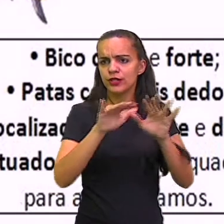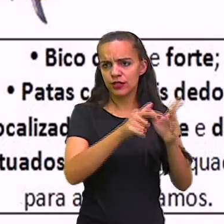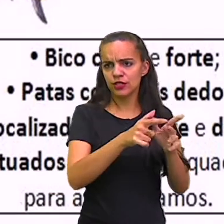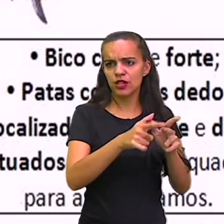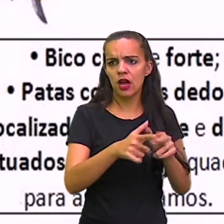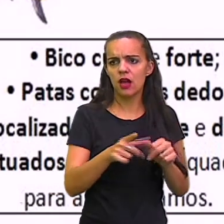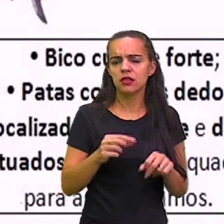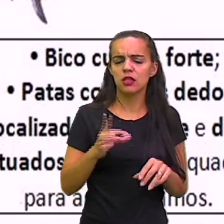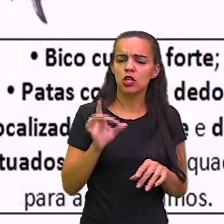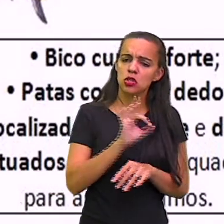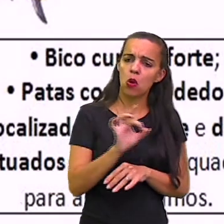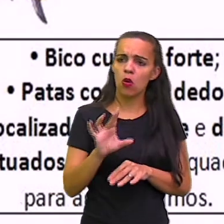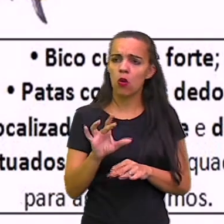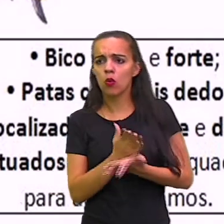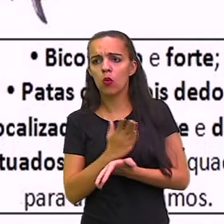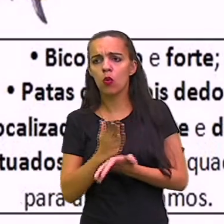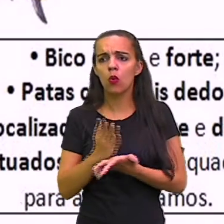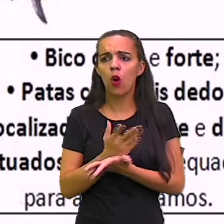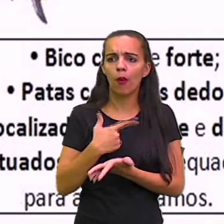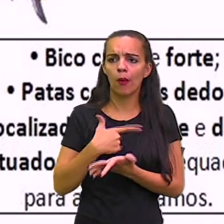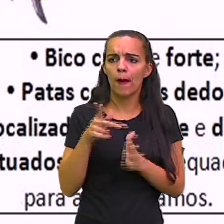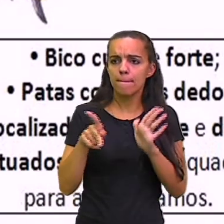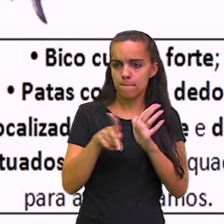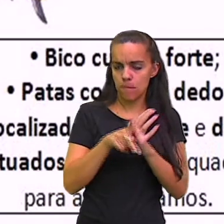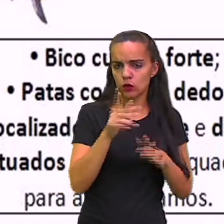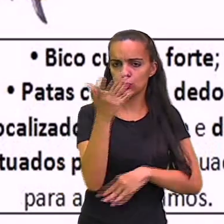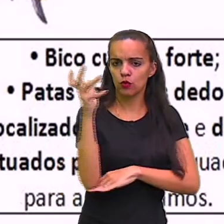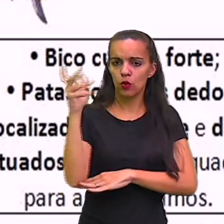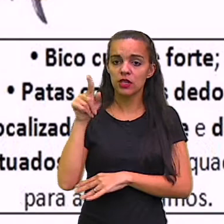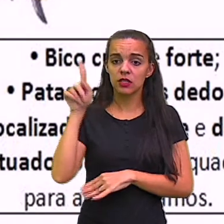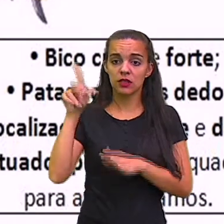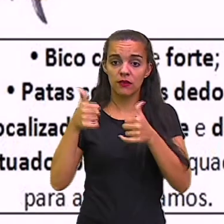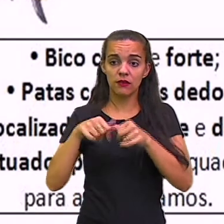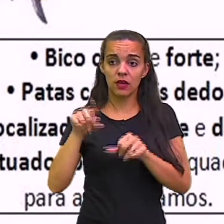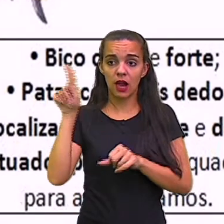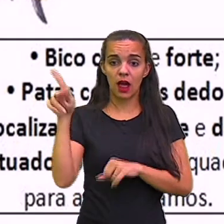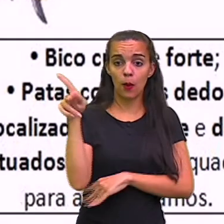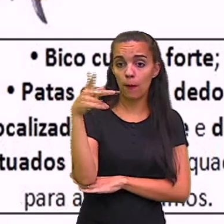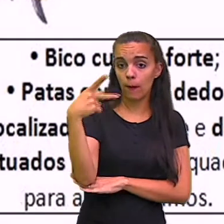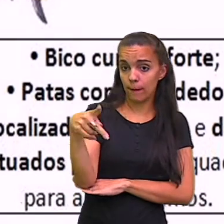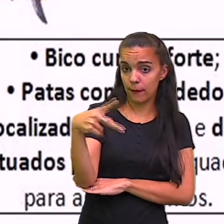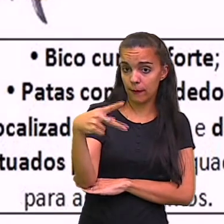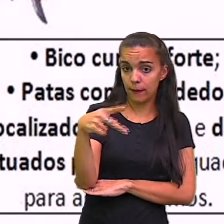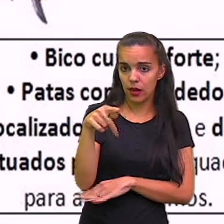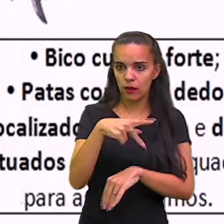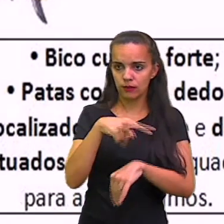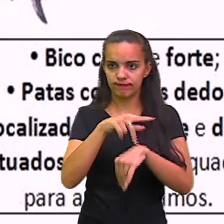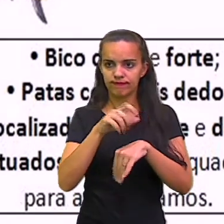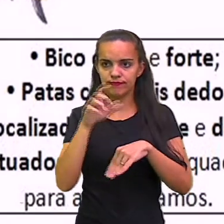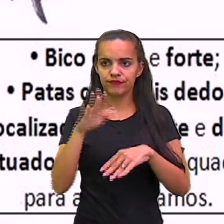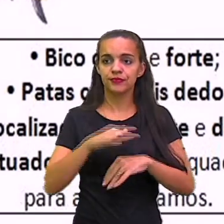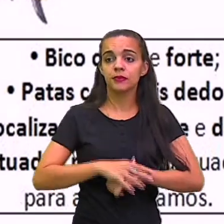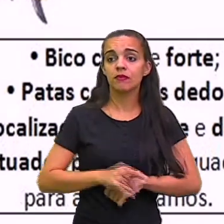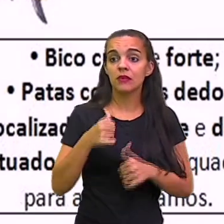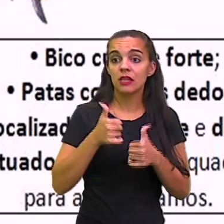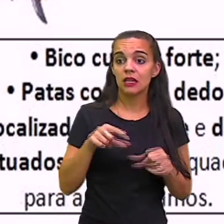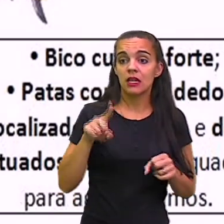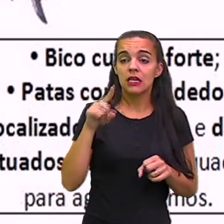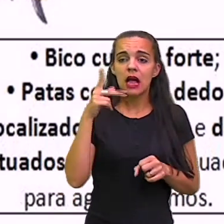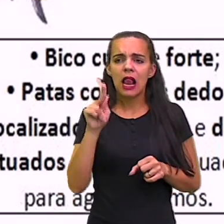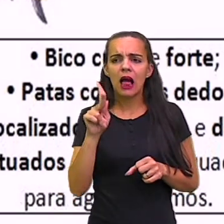integração algumas espécies nas florestas do oeste do Paraguai com a extinção aconteceu principalmente